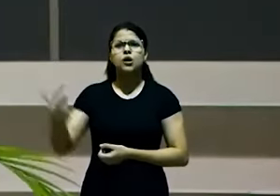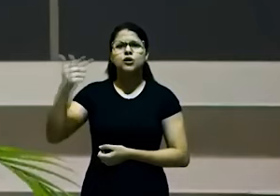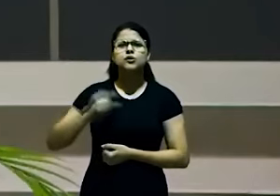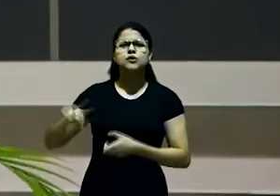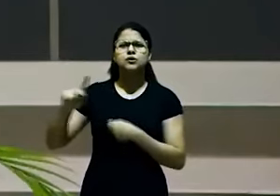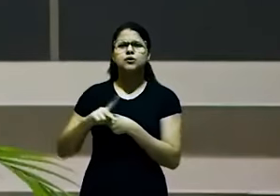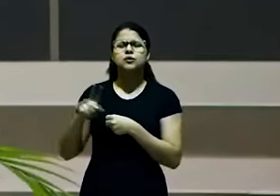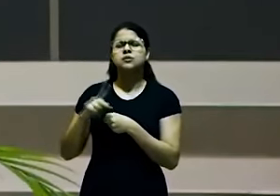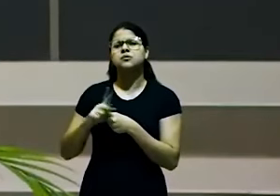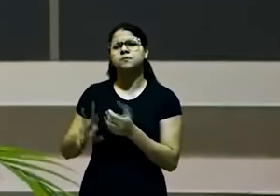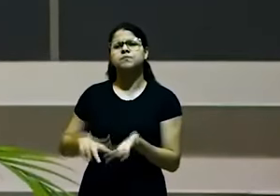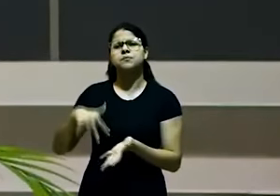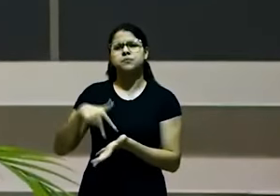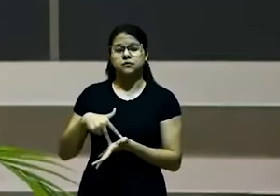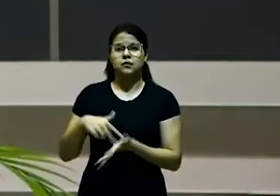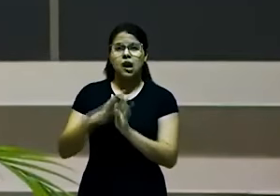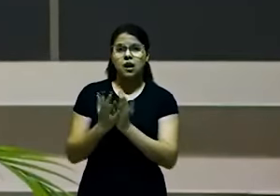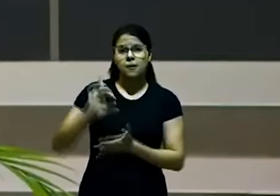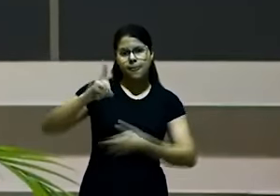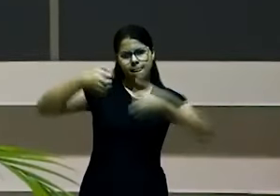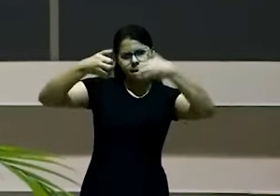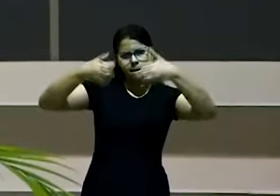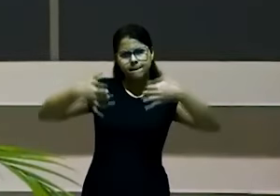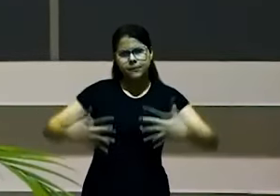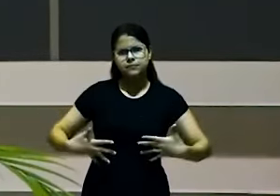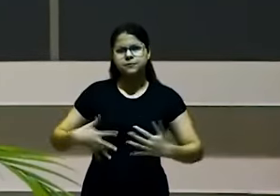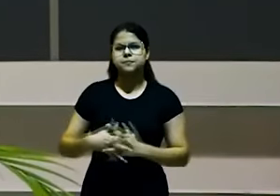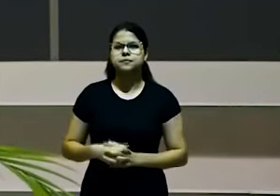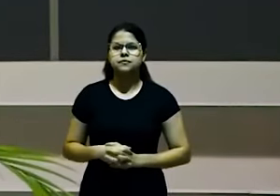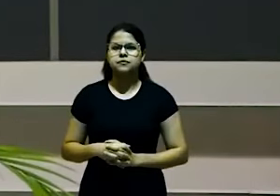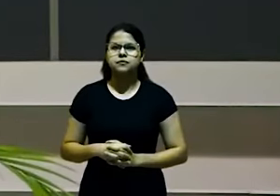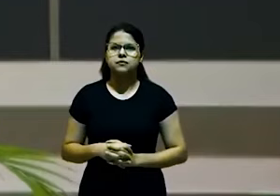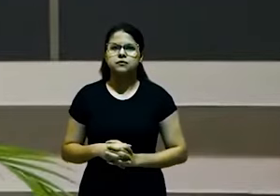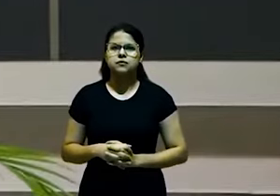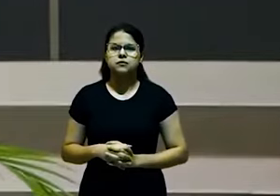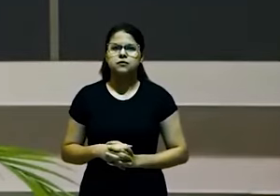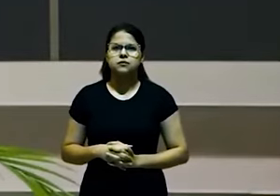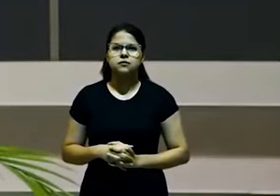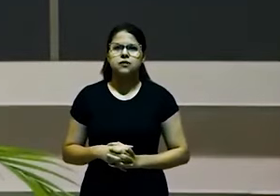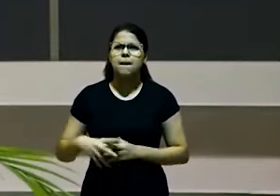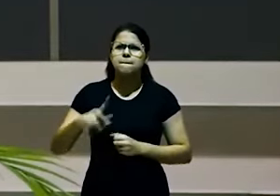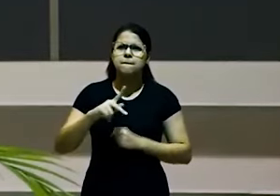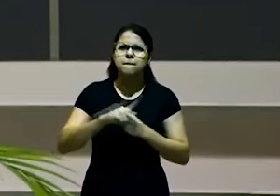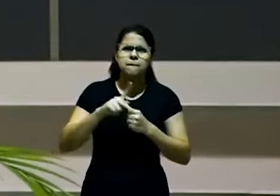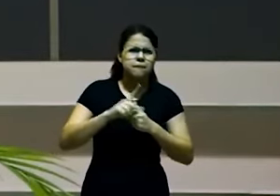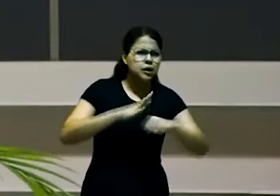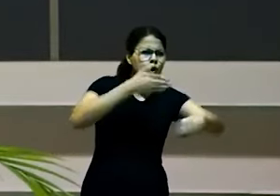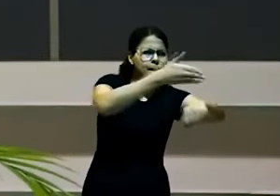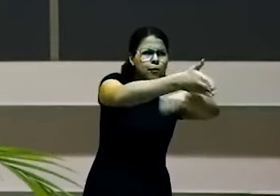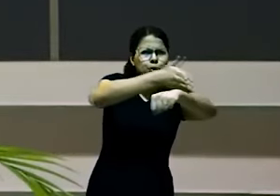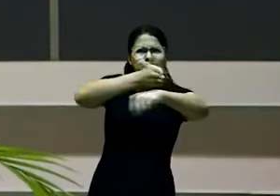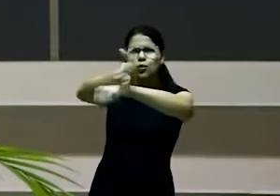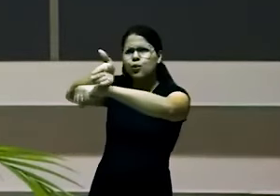novo a Bíblia diz que depois dessa situação Pedro ele começa a pregar a palavra e a